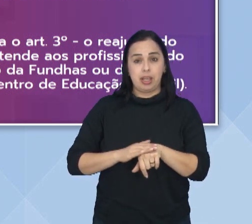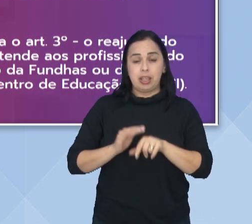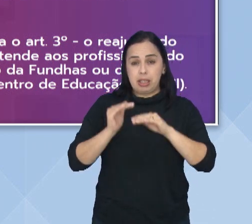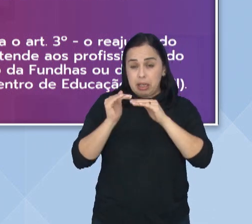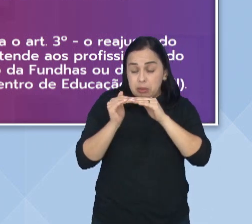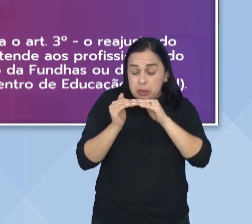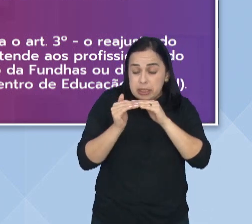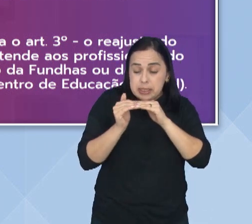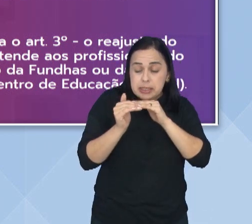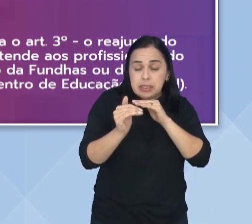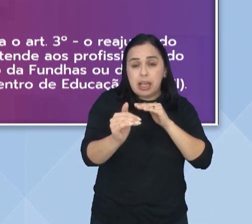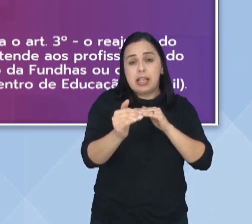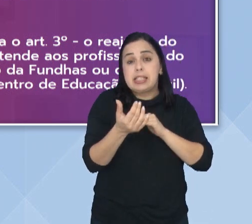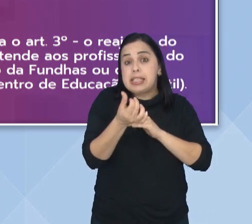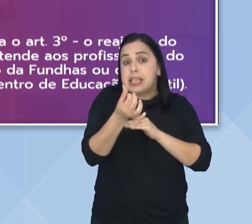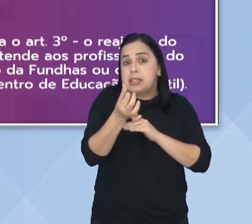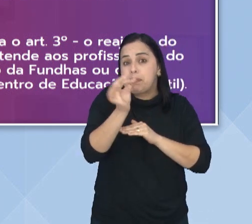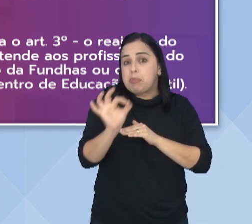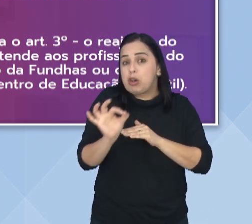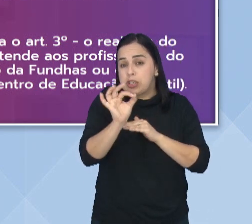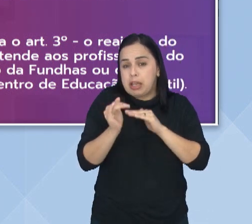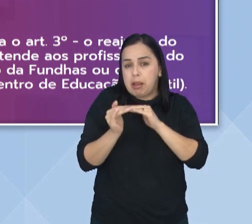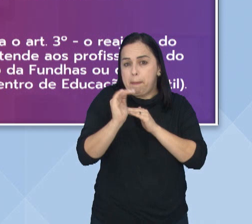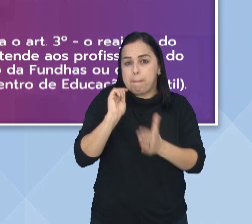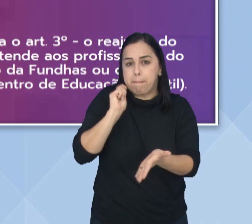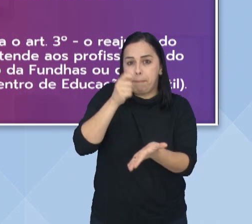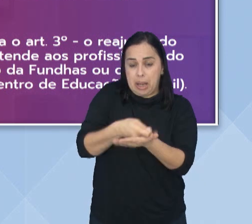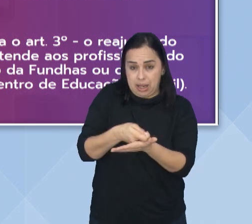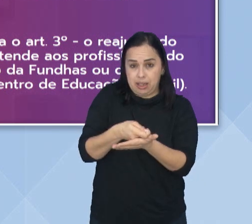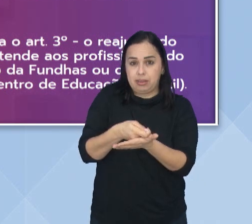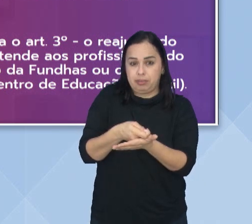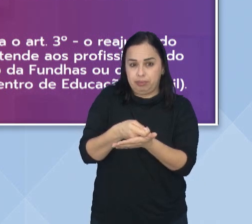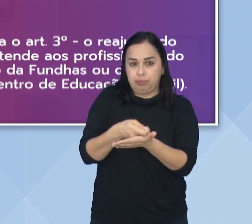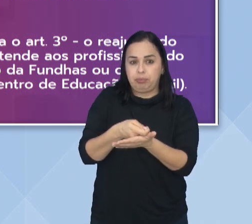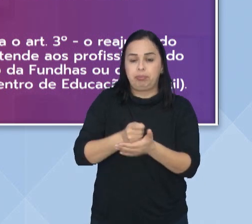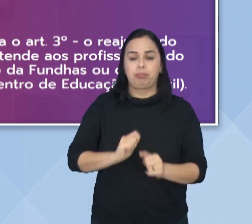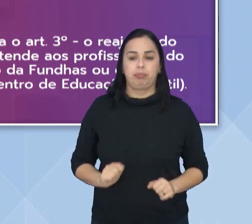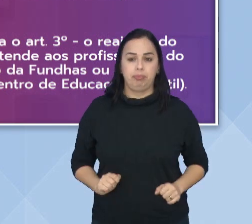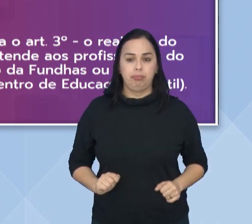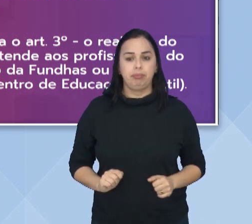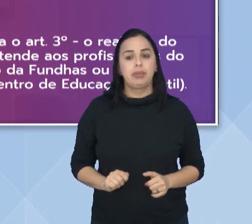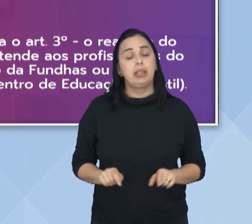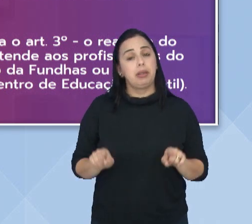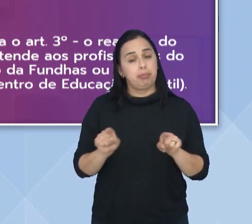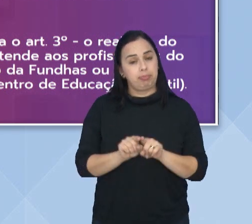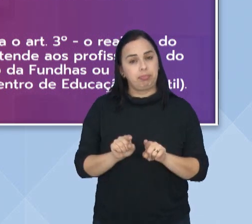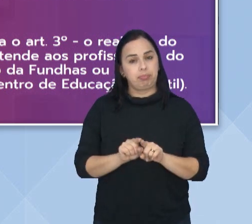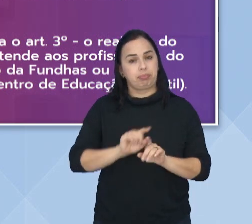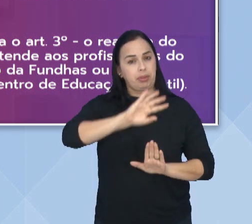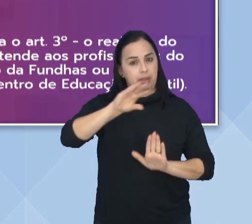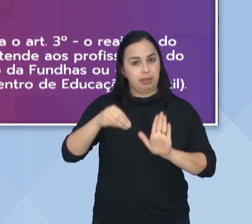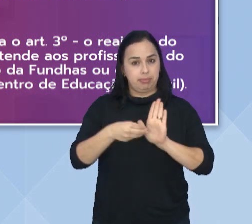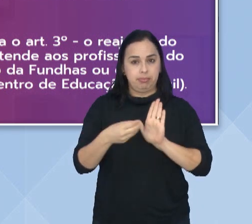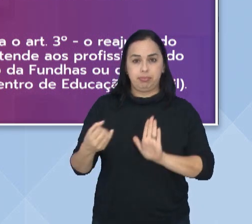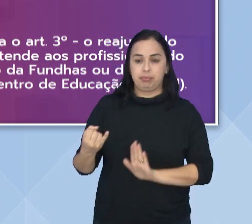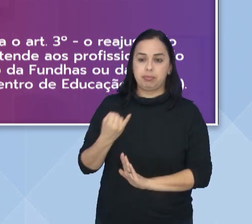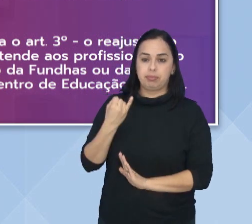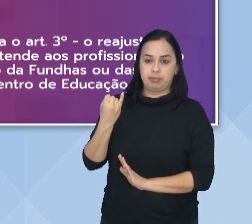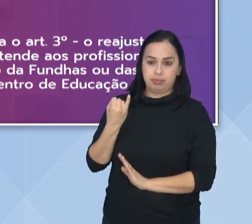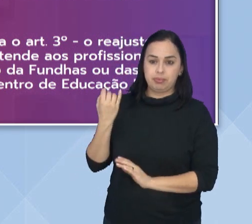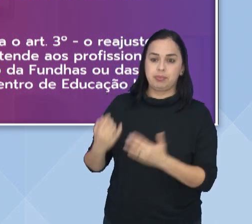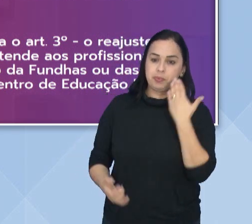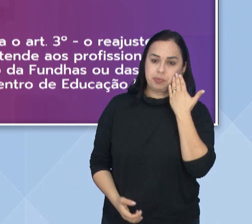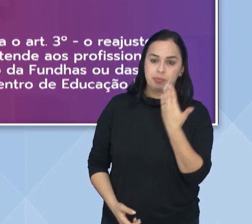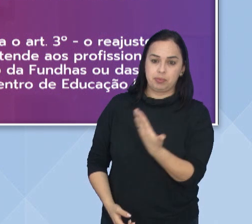linearmente o percentual de 6% cumulativo a cada grau. E fizemos a emenda importante, que